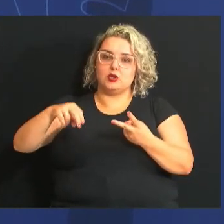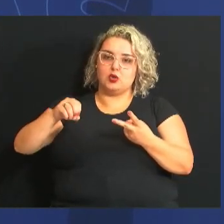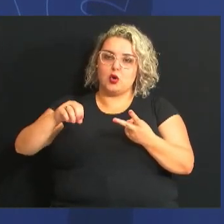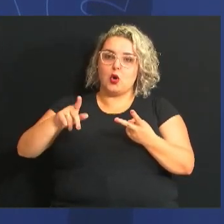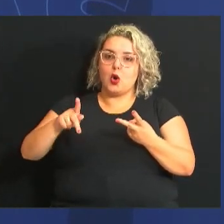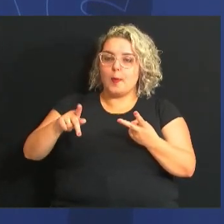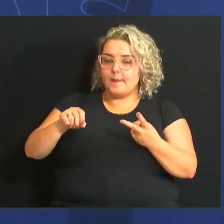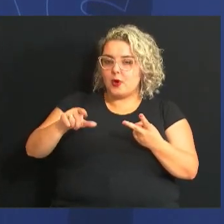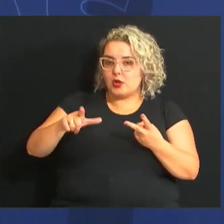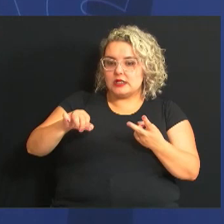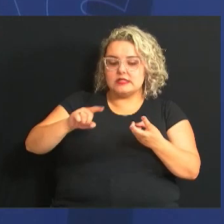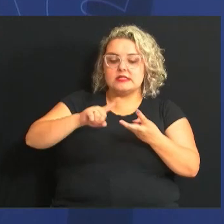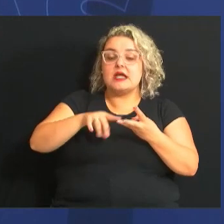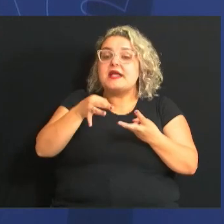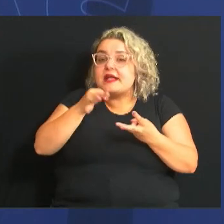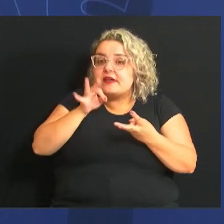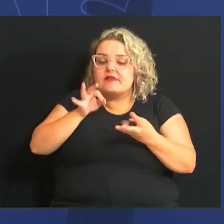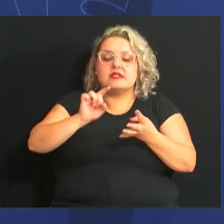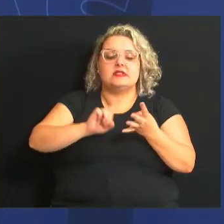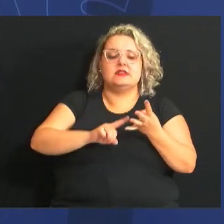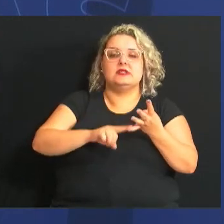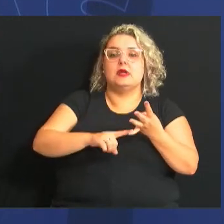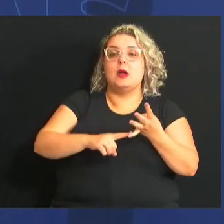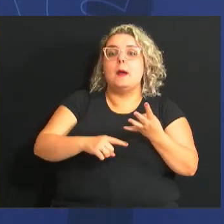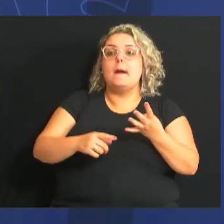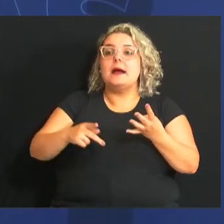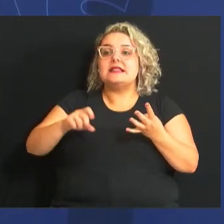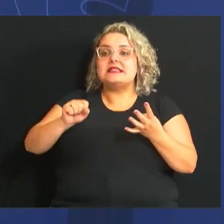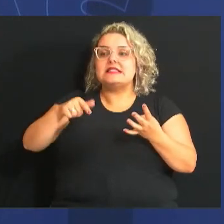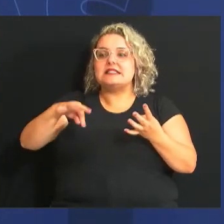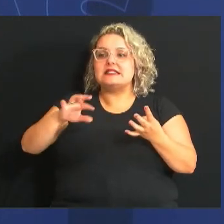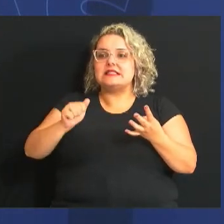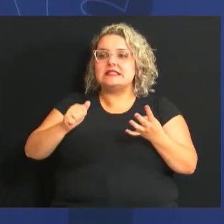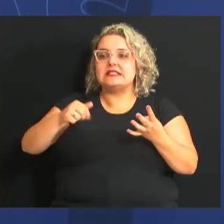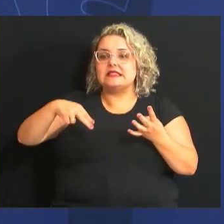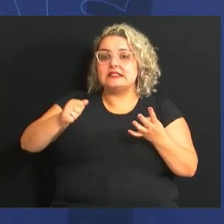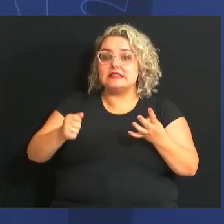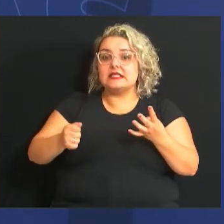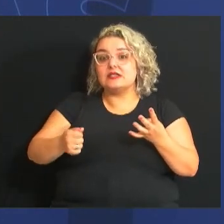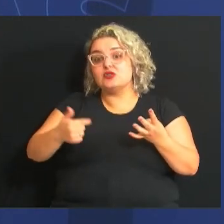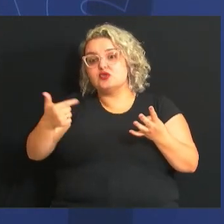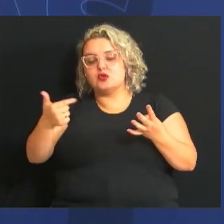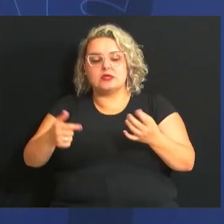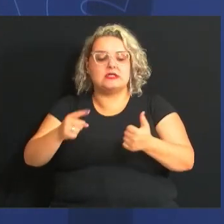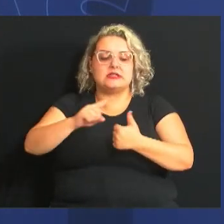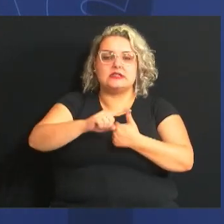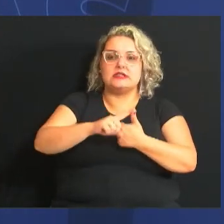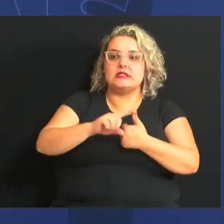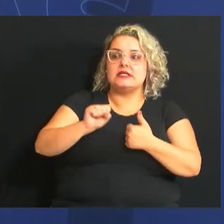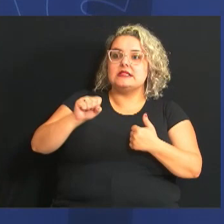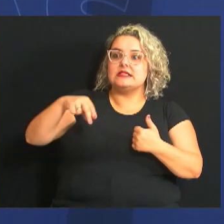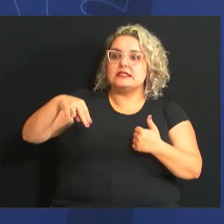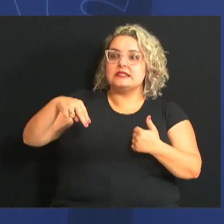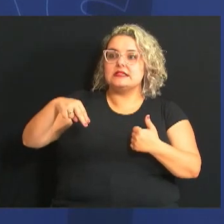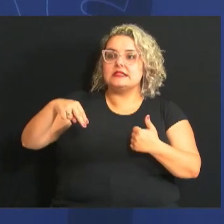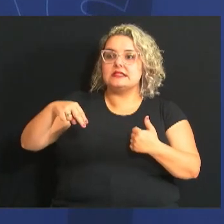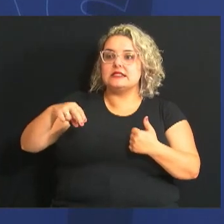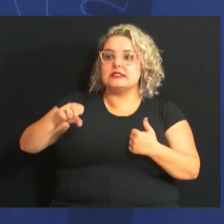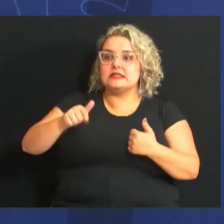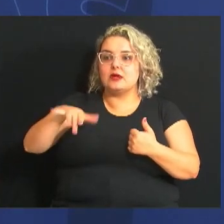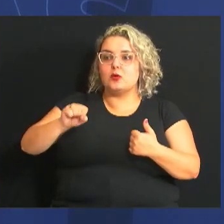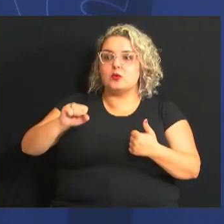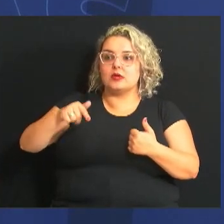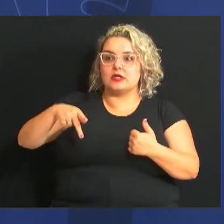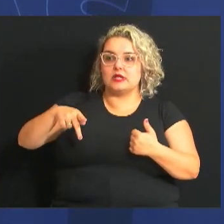Jardim Santana, parte 2, no Parque São Quirino, Jardim Anhumas e no núcleo